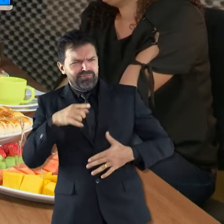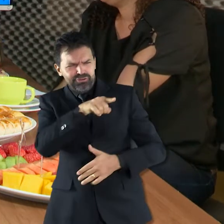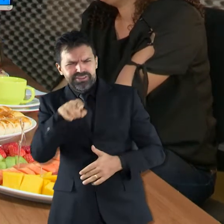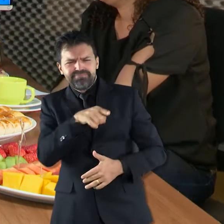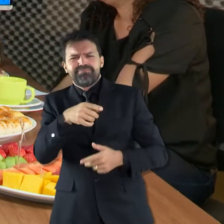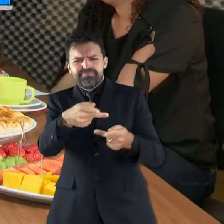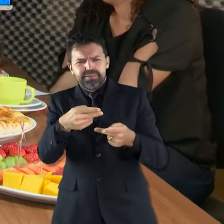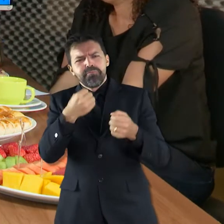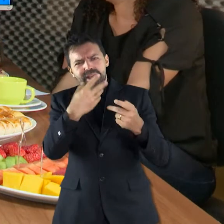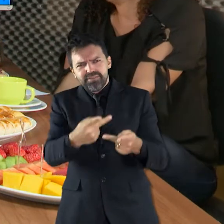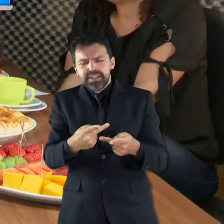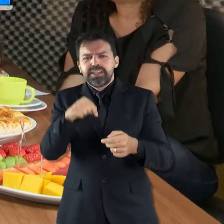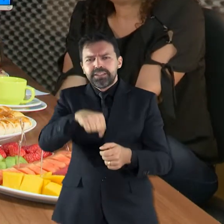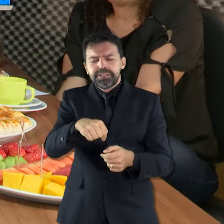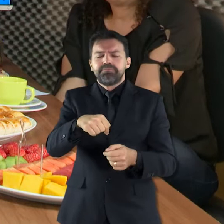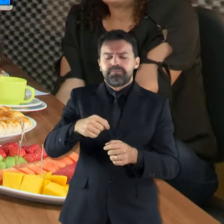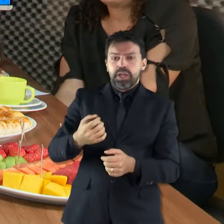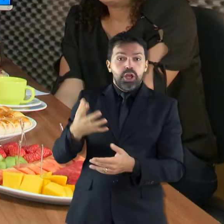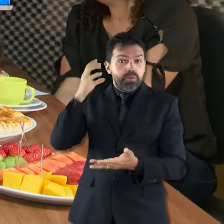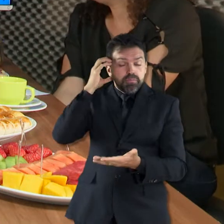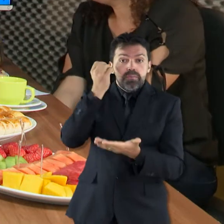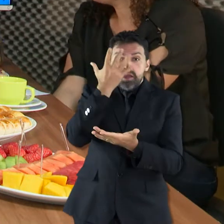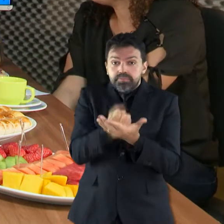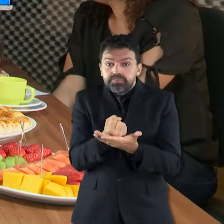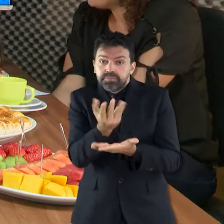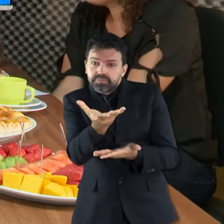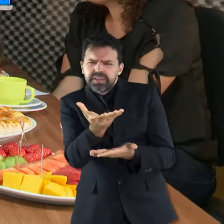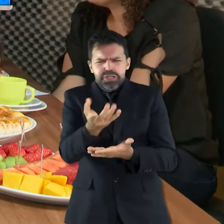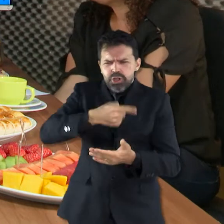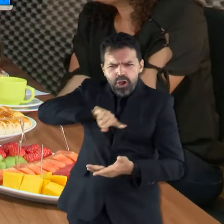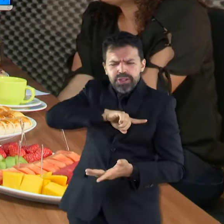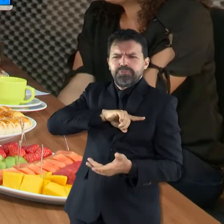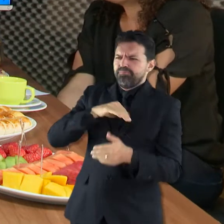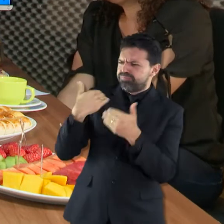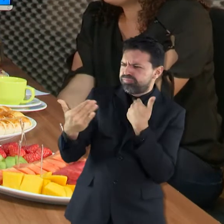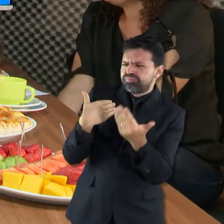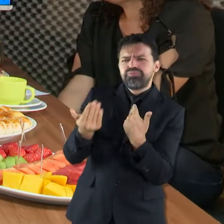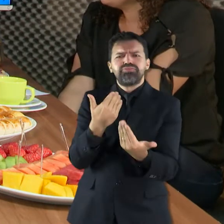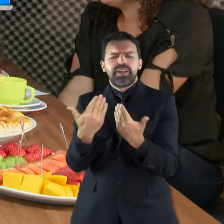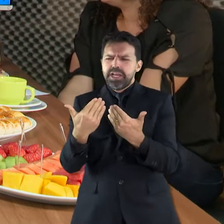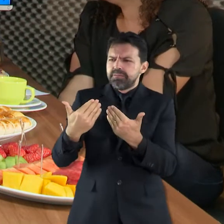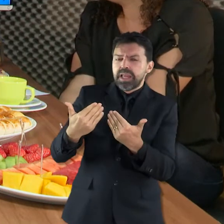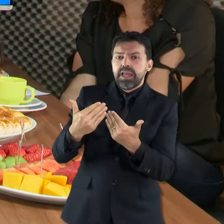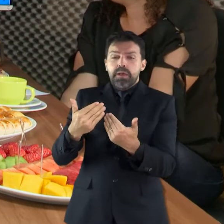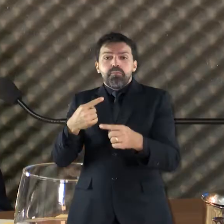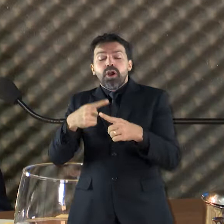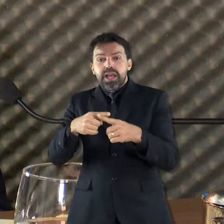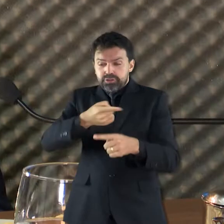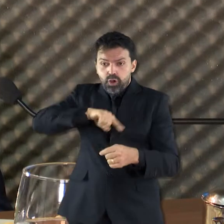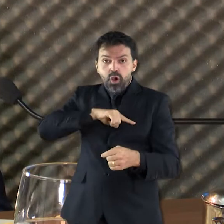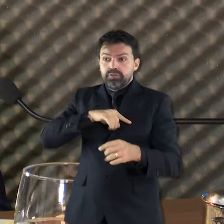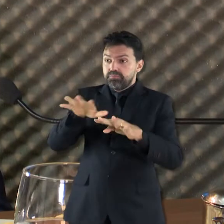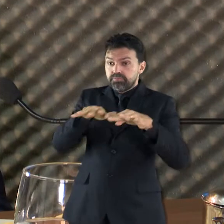nosso podcast, viu? A gente está com essa proposta agora de conversar com as pessoas mesmo, né? Para aproximar a Eju do nosso